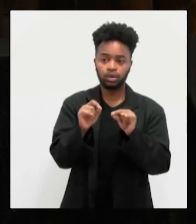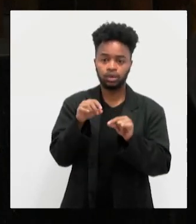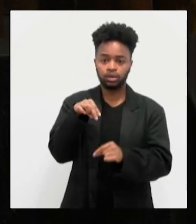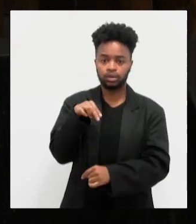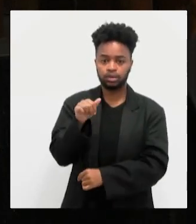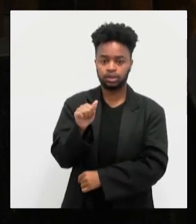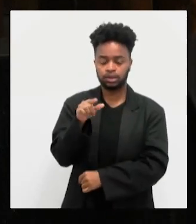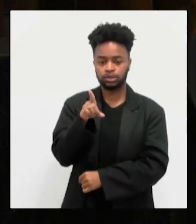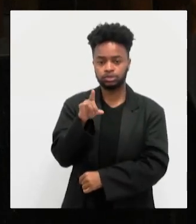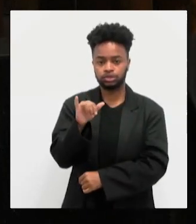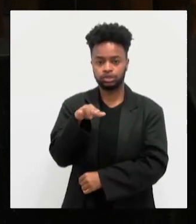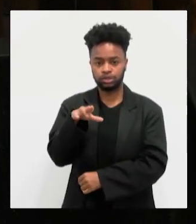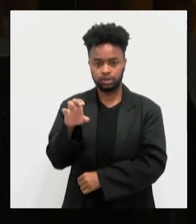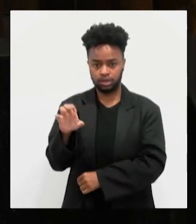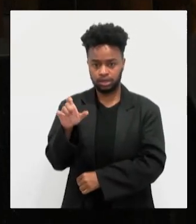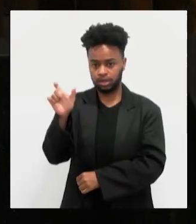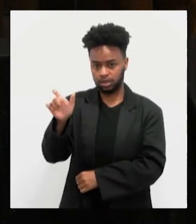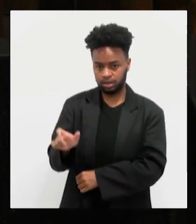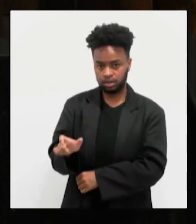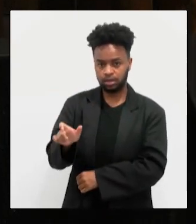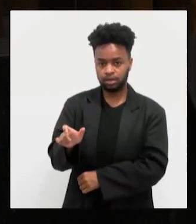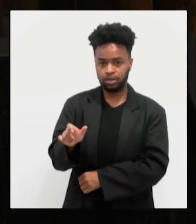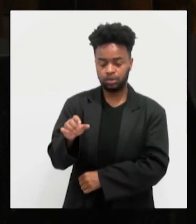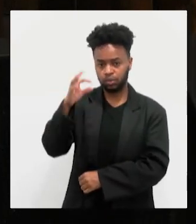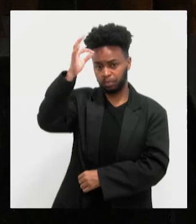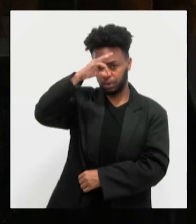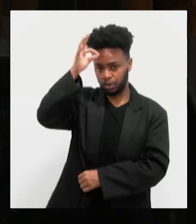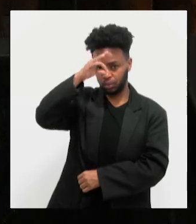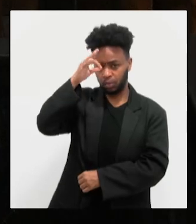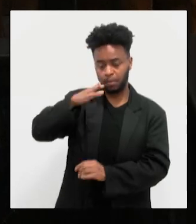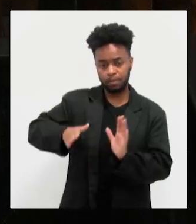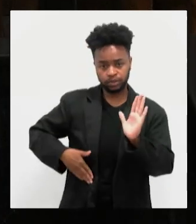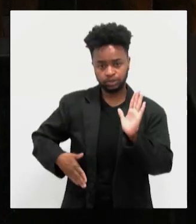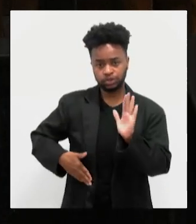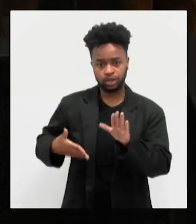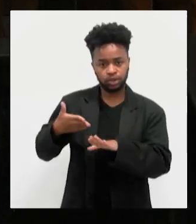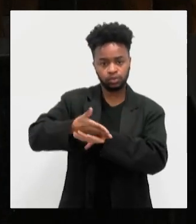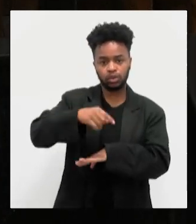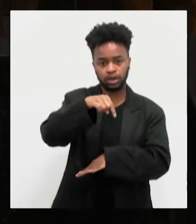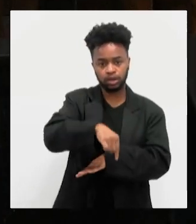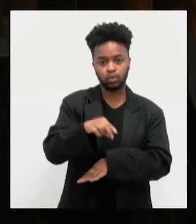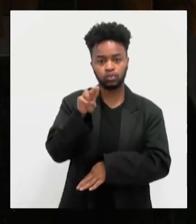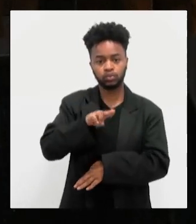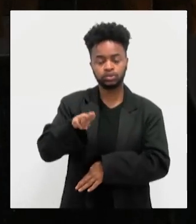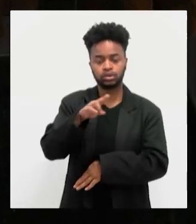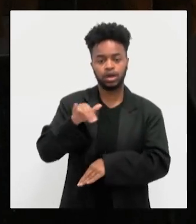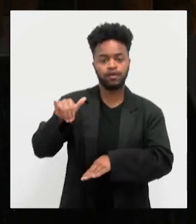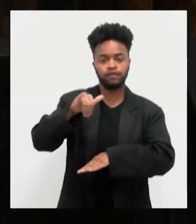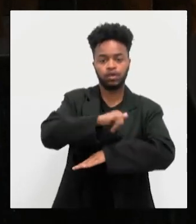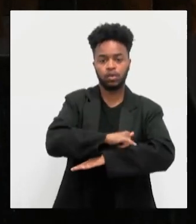Heredia, aquela ordinária lá do Peru, aquela bandida, veio para cá com o avião da FAB.